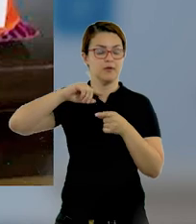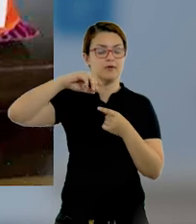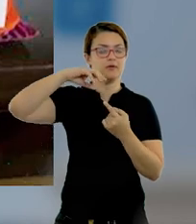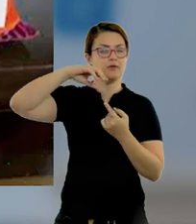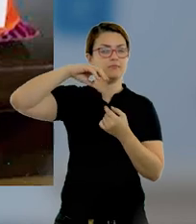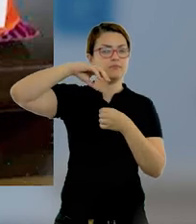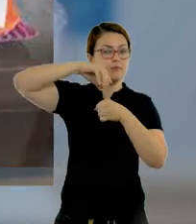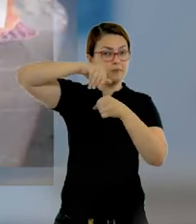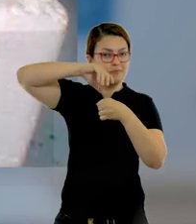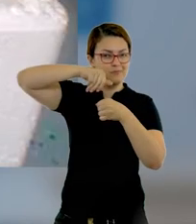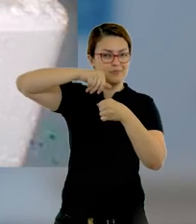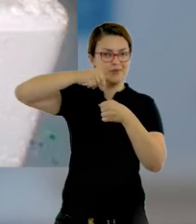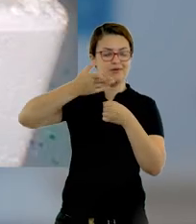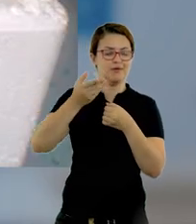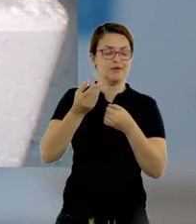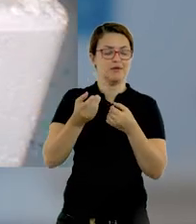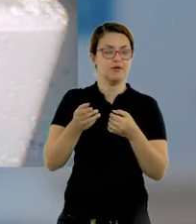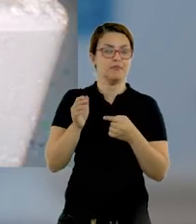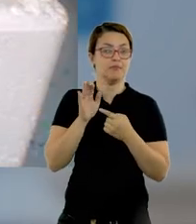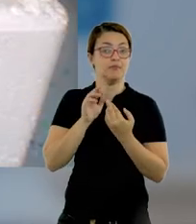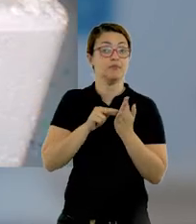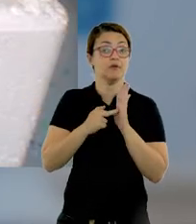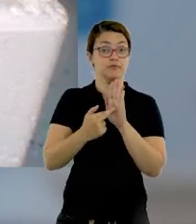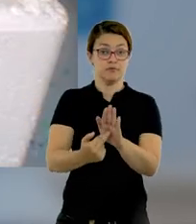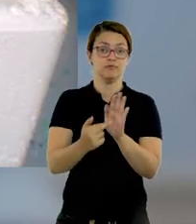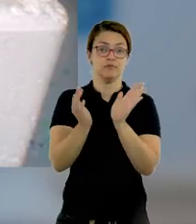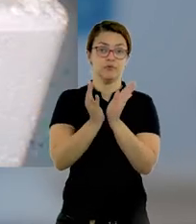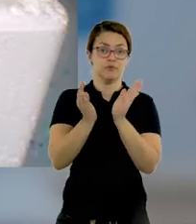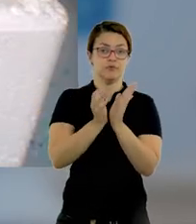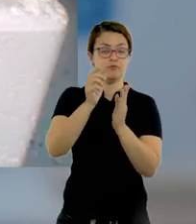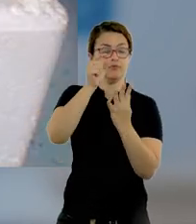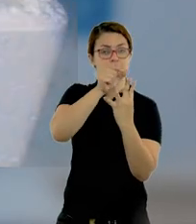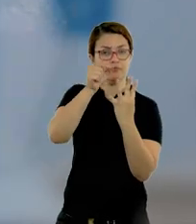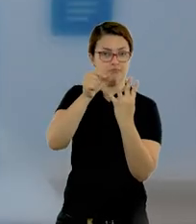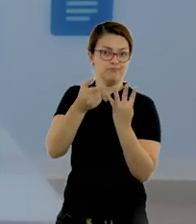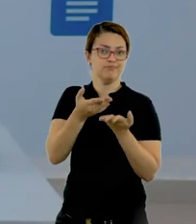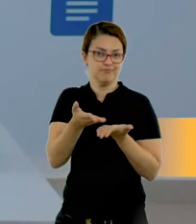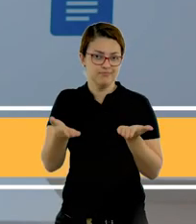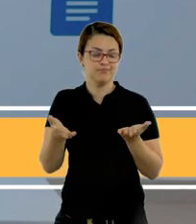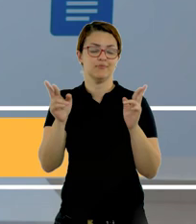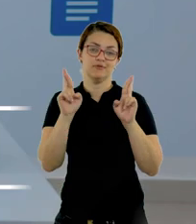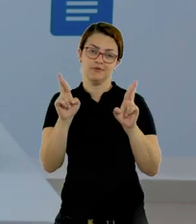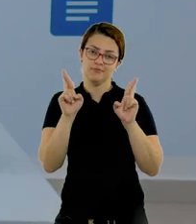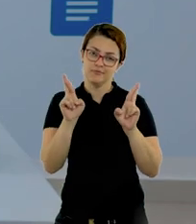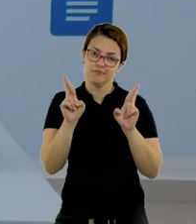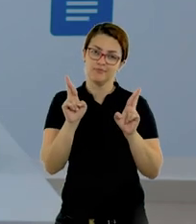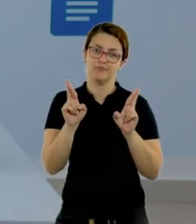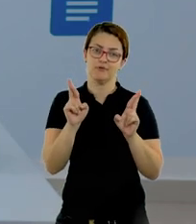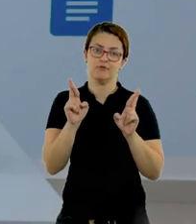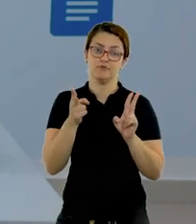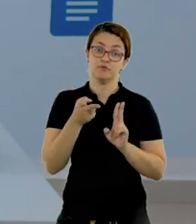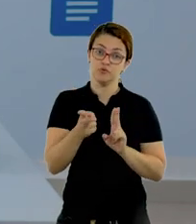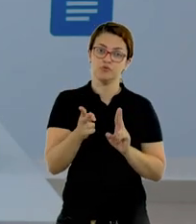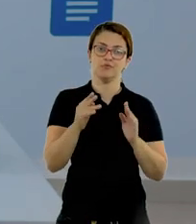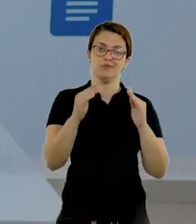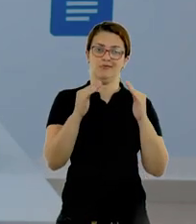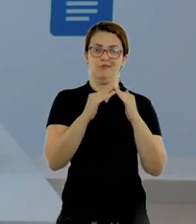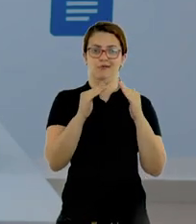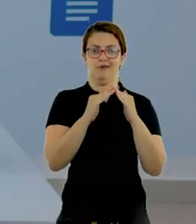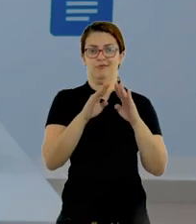de garrafa para fazer as representações de cada número. Então é isso, pessoal. Espero que